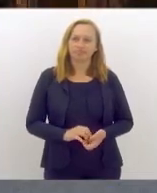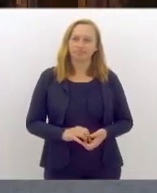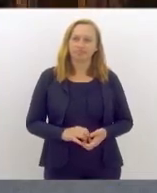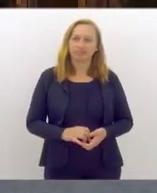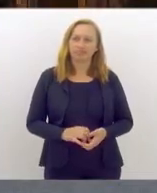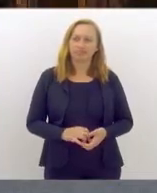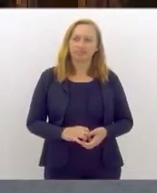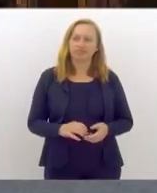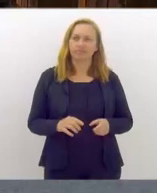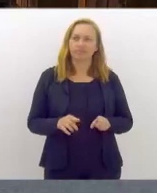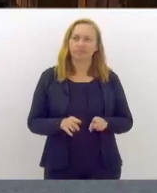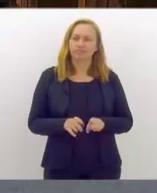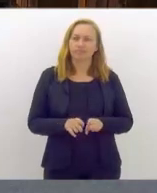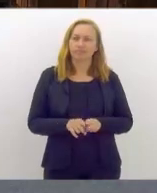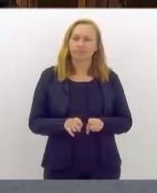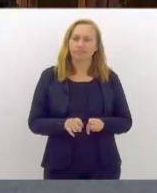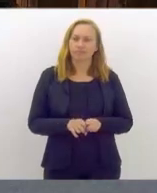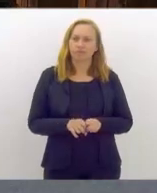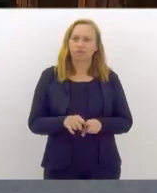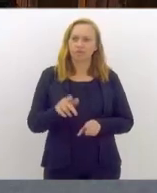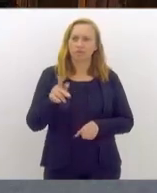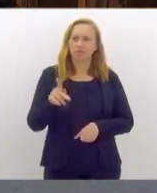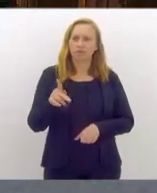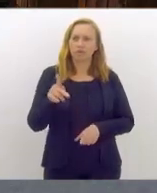o senhor também é justo